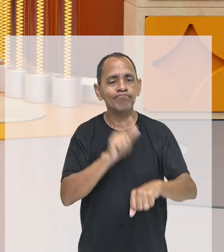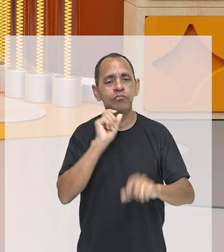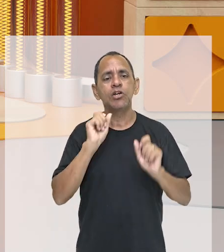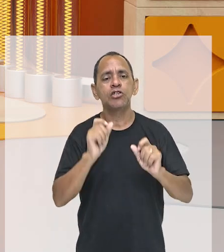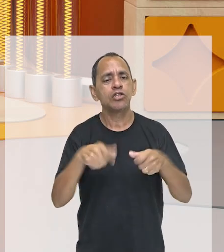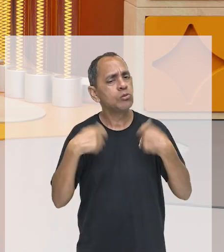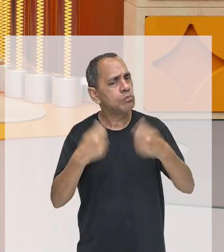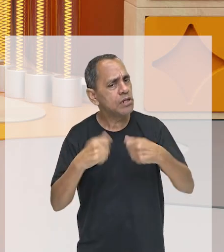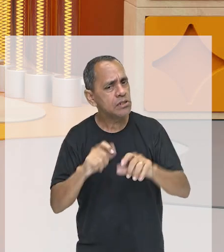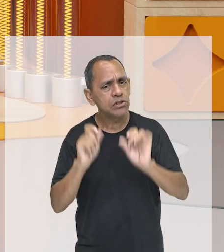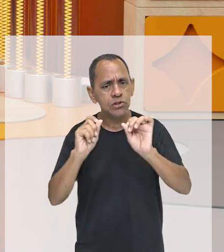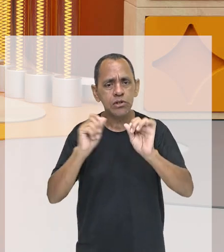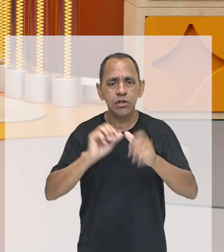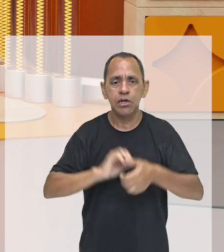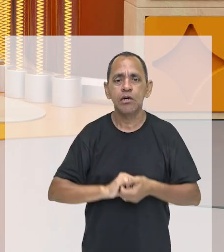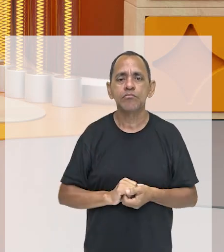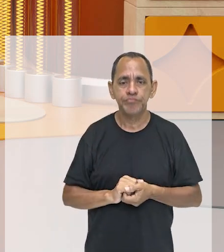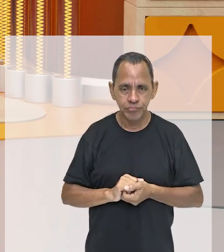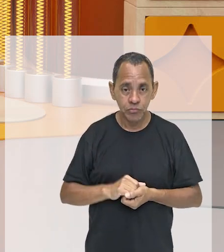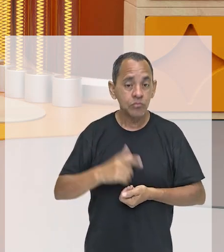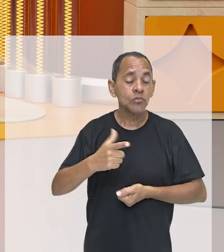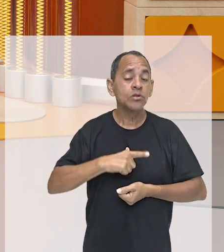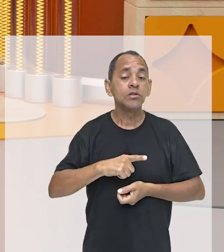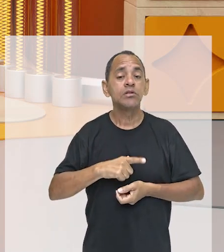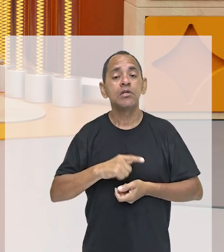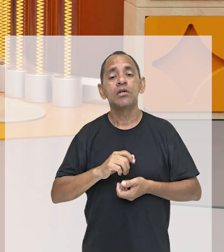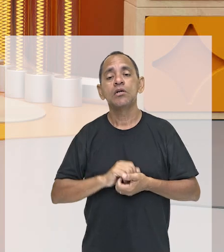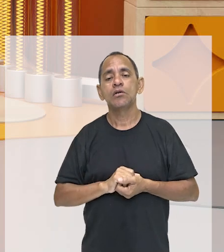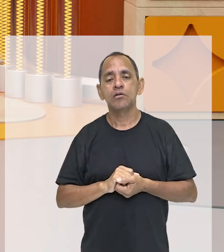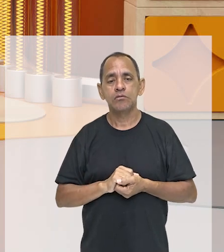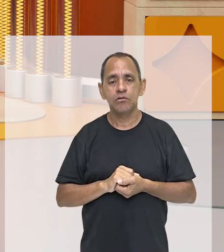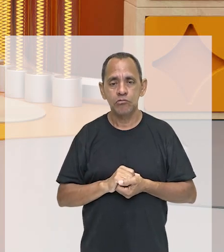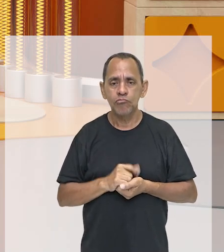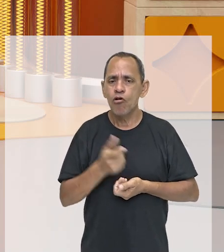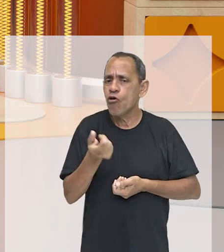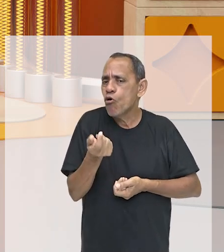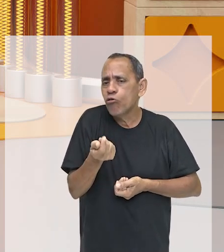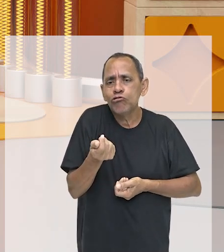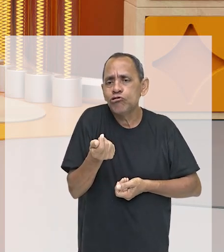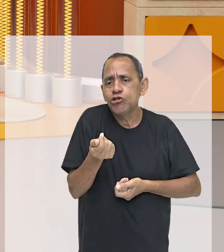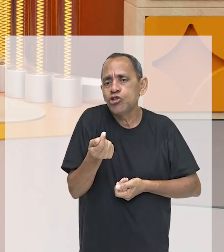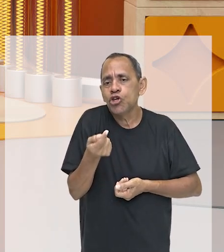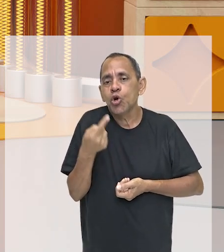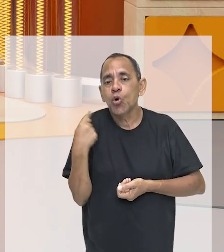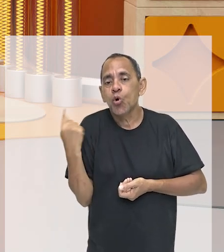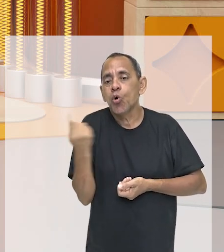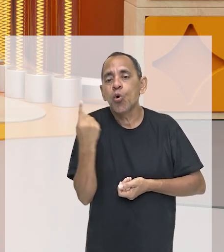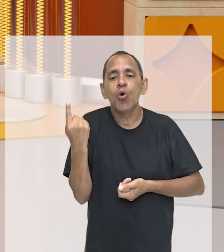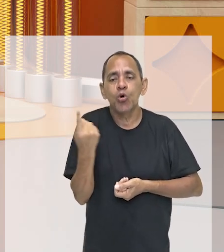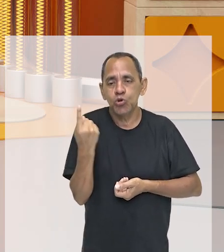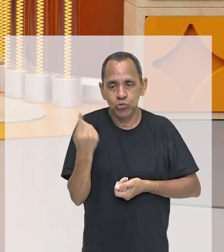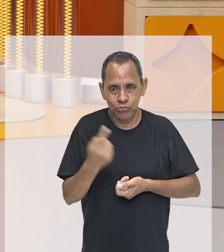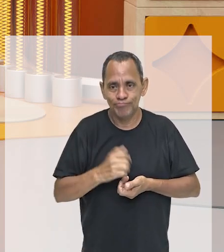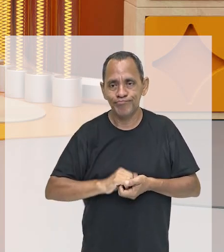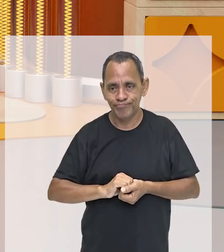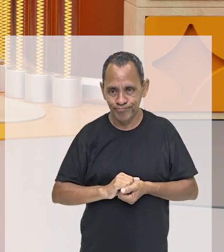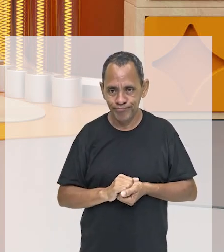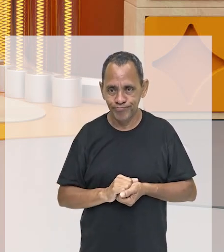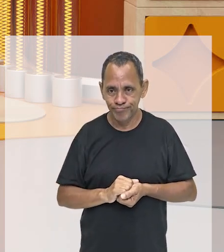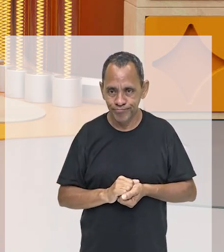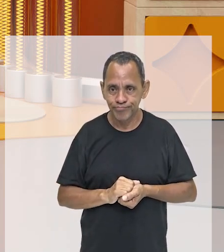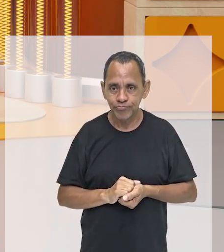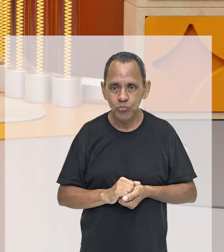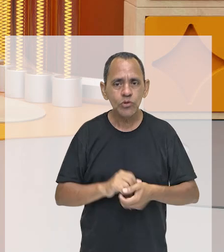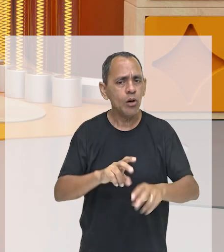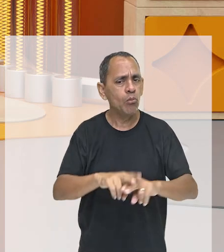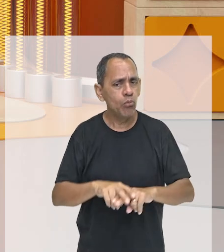sentir necessidade de se ter ali um único dinheiro, uma única moeda. Então, é aí que vai surgir em